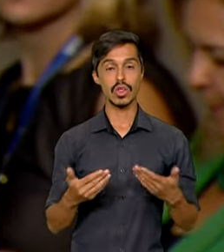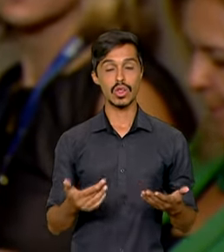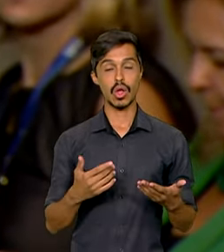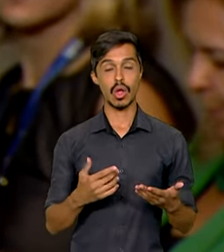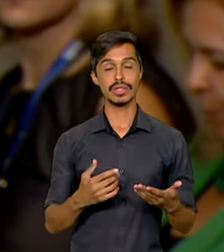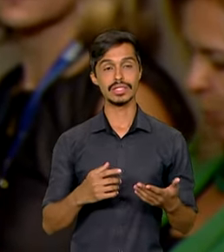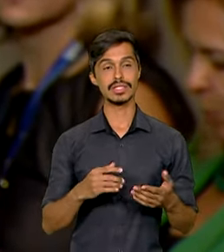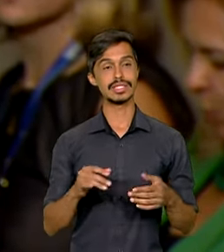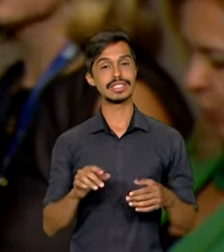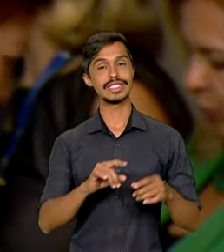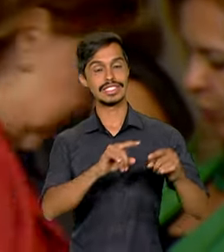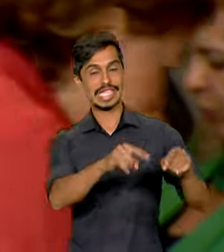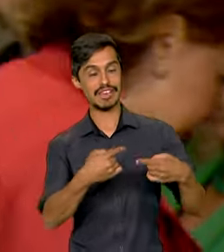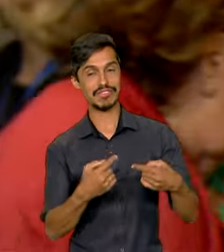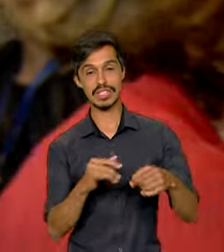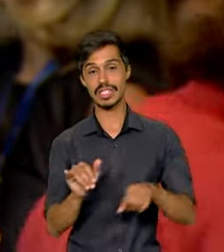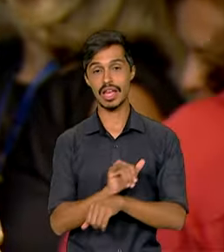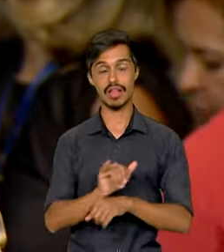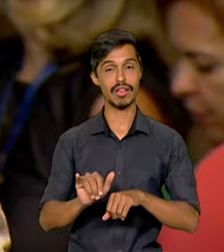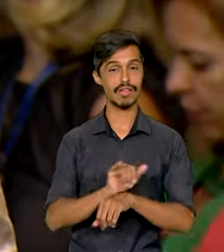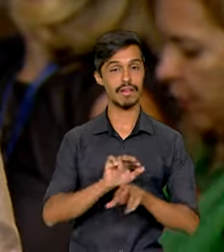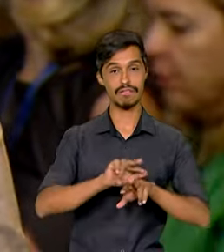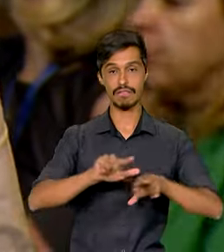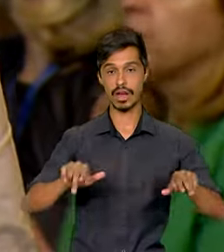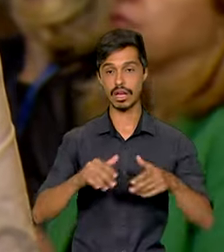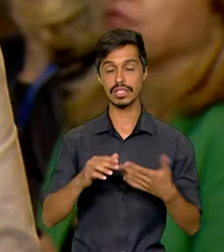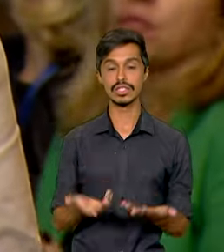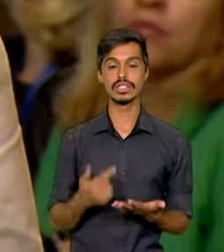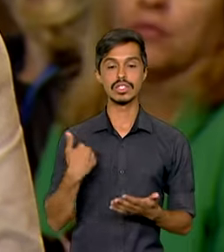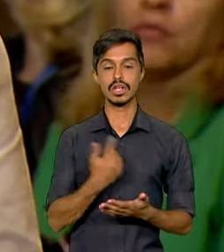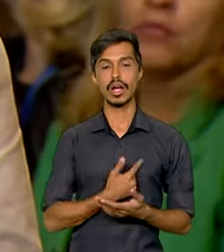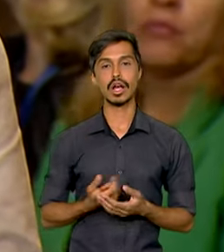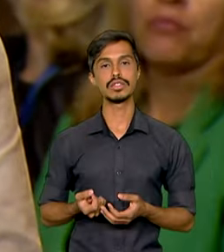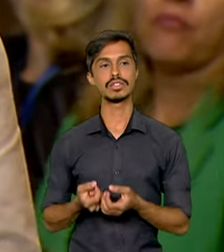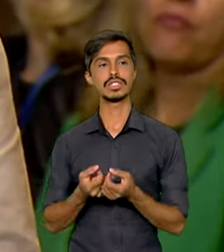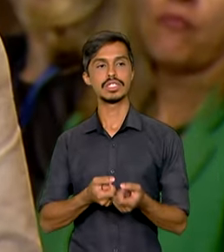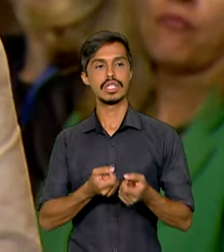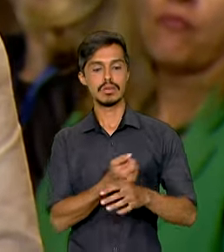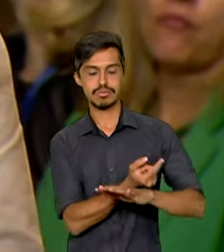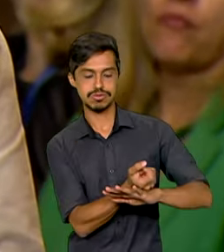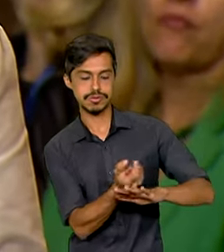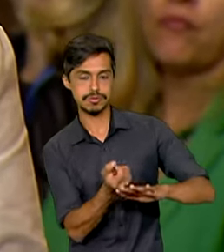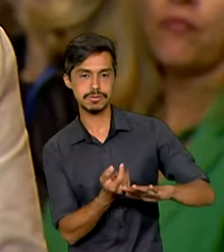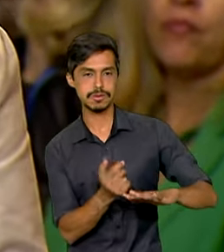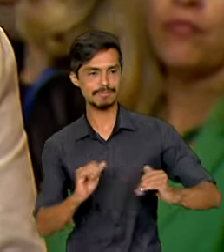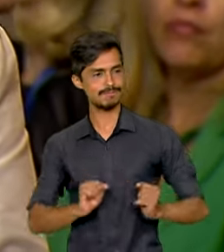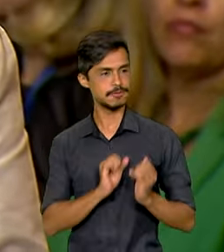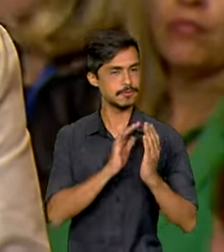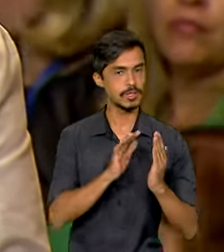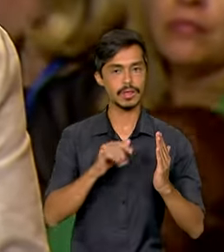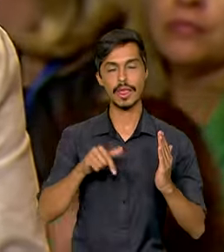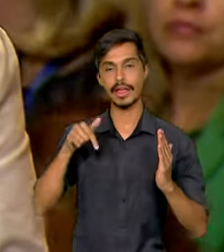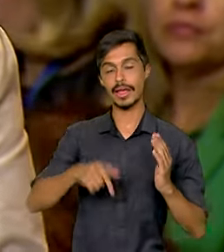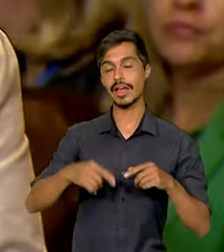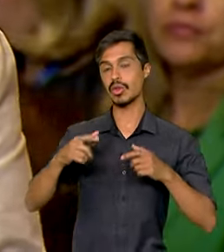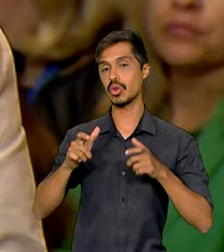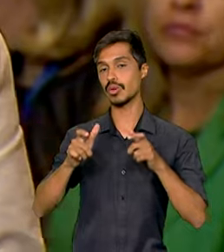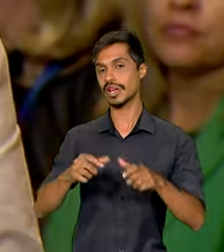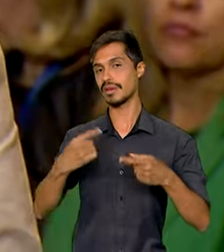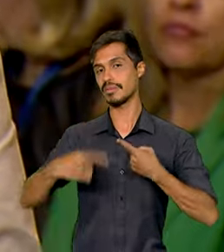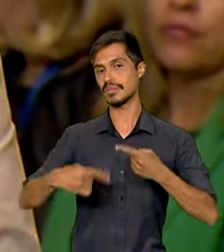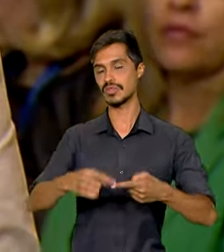desafios estratégicos. Tratar da desinformação e do combate à fake news, ela está no lugar político da